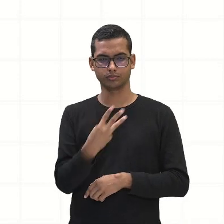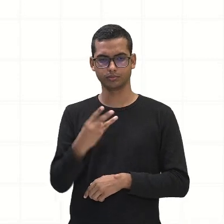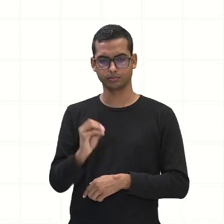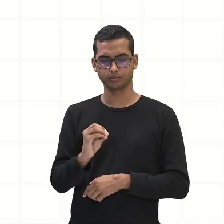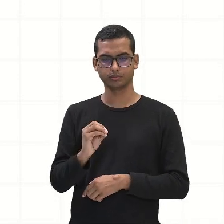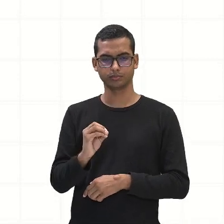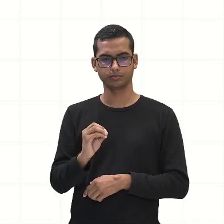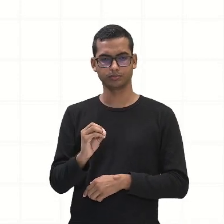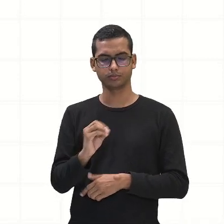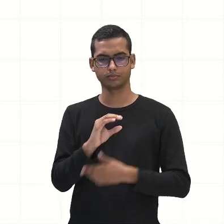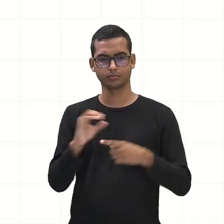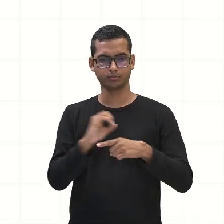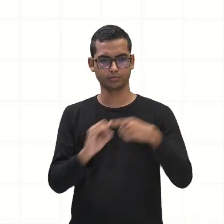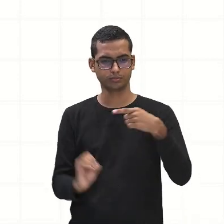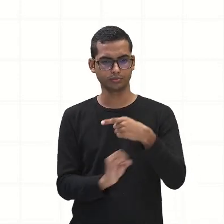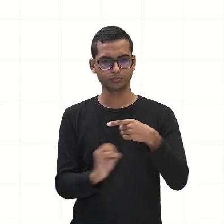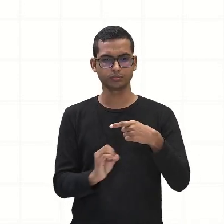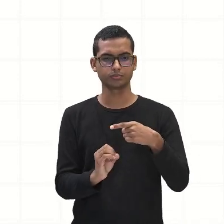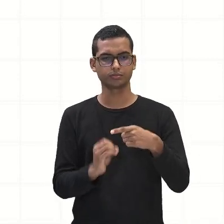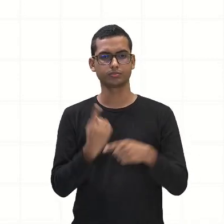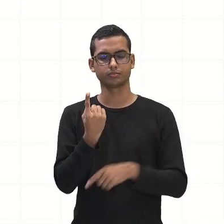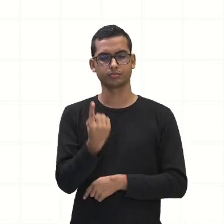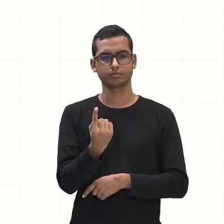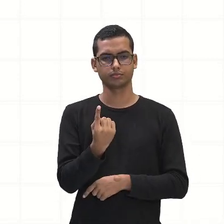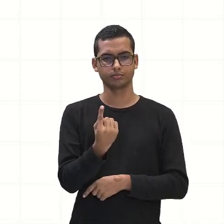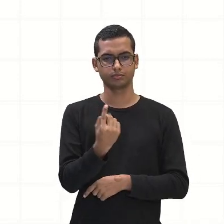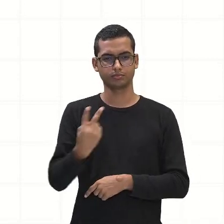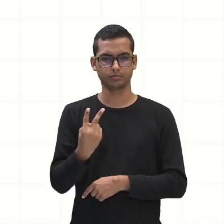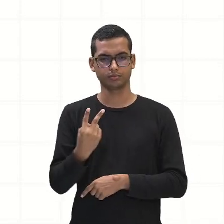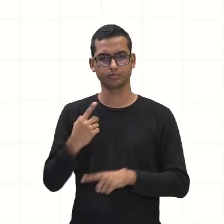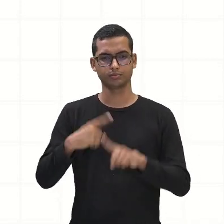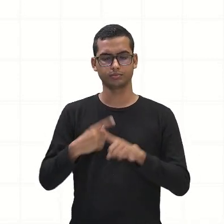2 vezes 6, 12, com 3, 15.